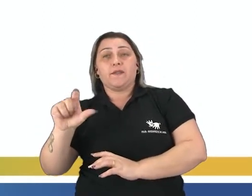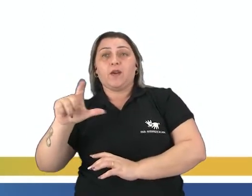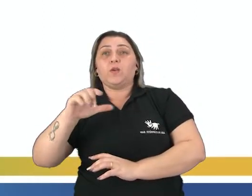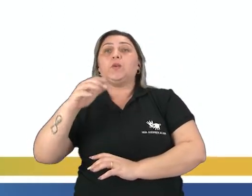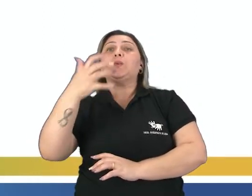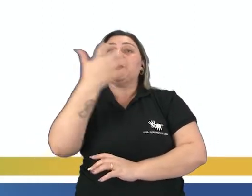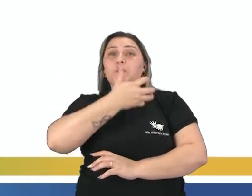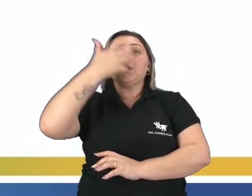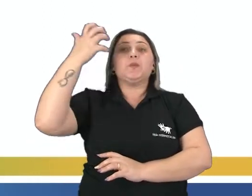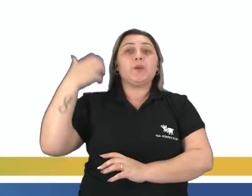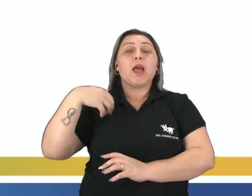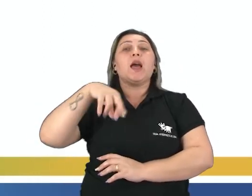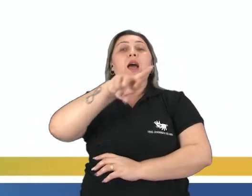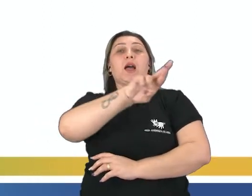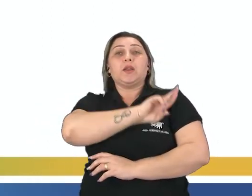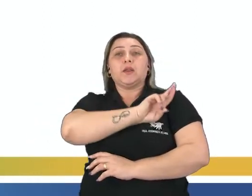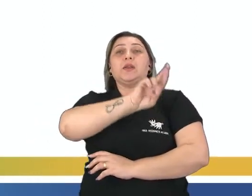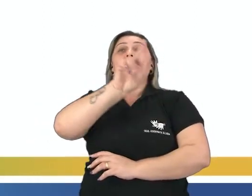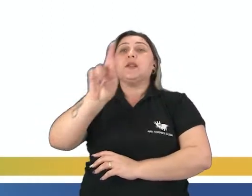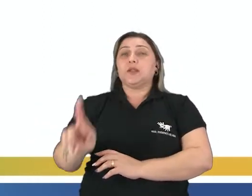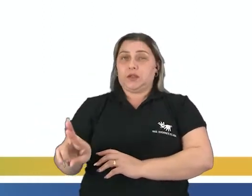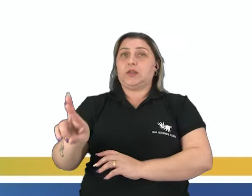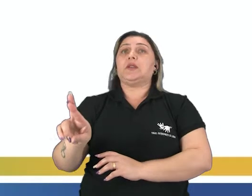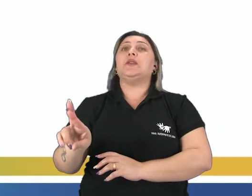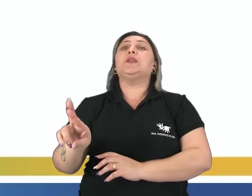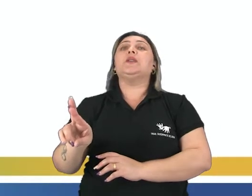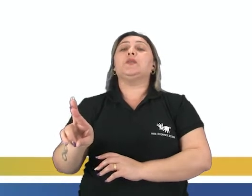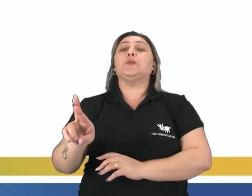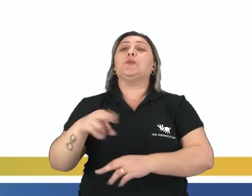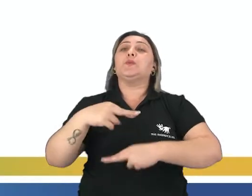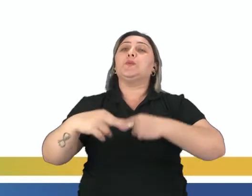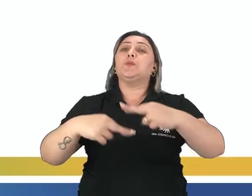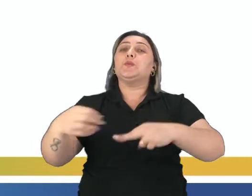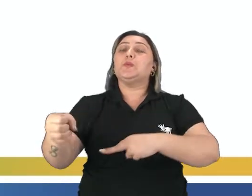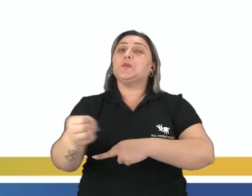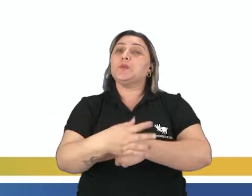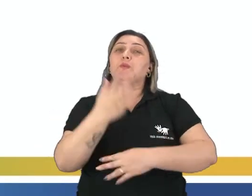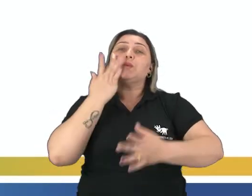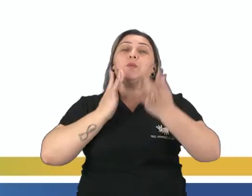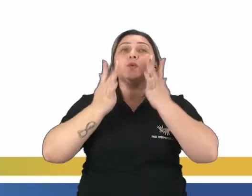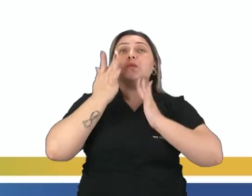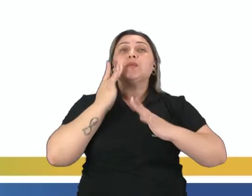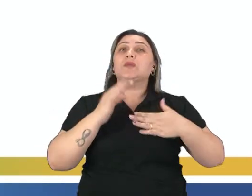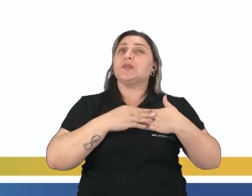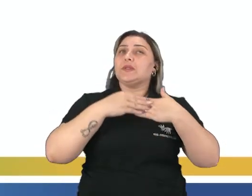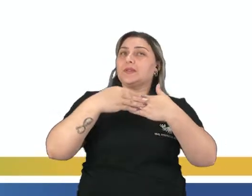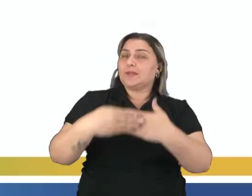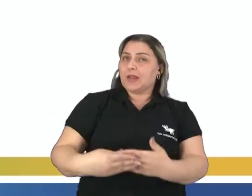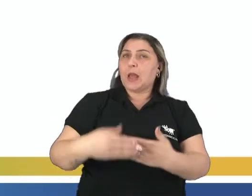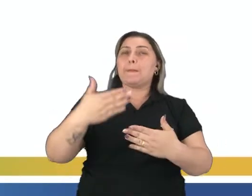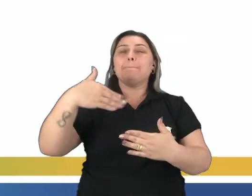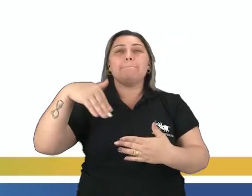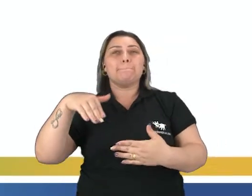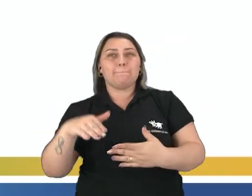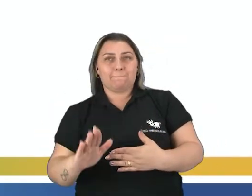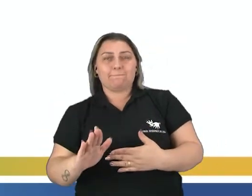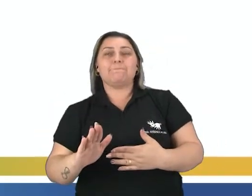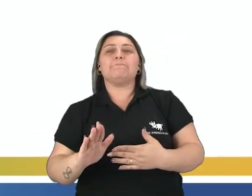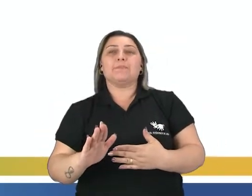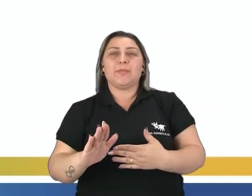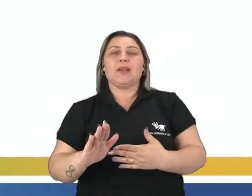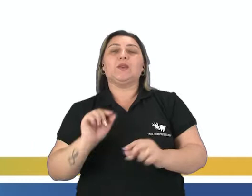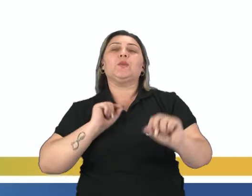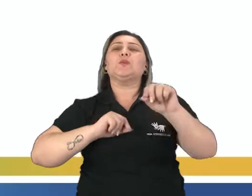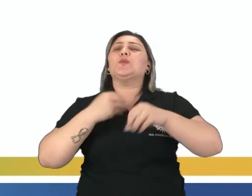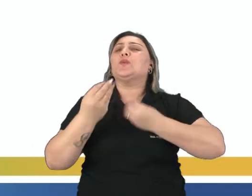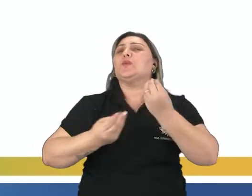caráter religioso, o teatro renascentista, ele vem, gente, com uma pegada um pouco mais cômica, um